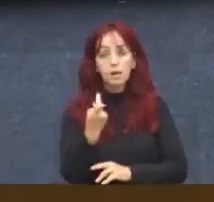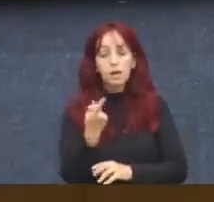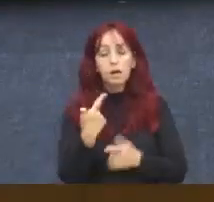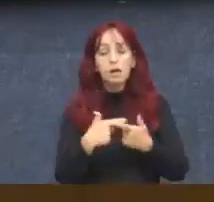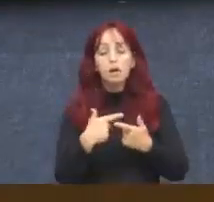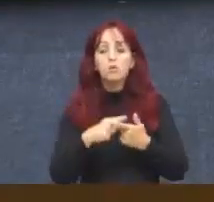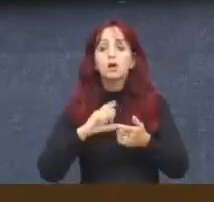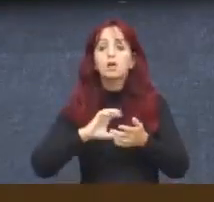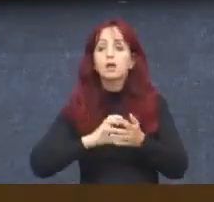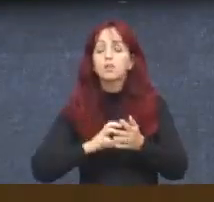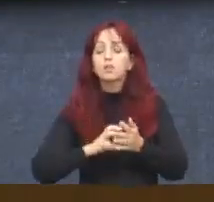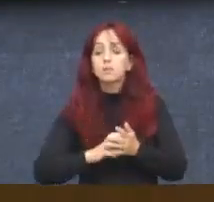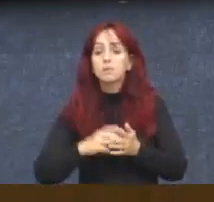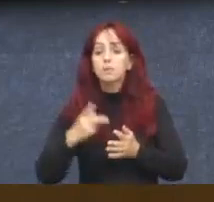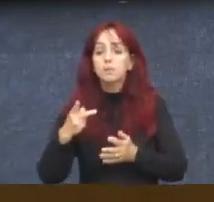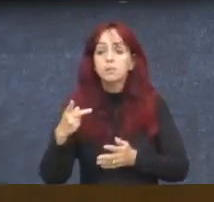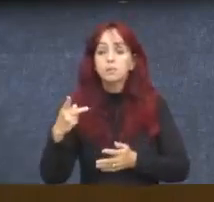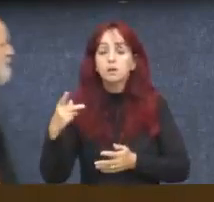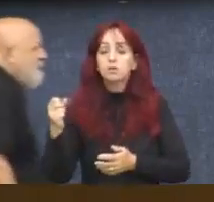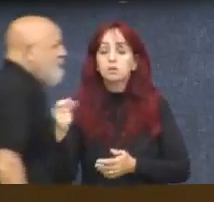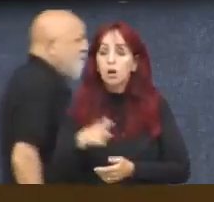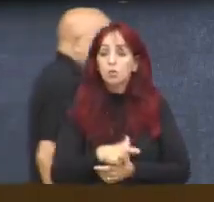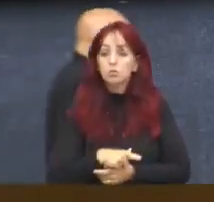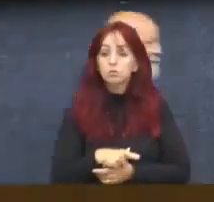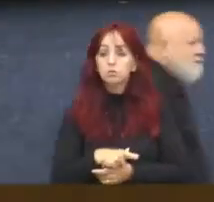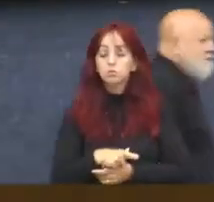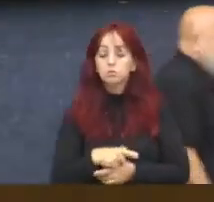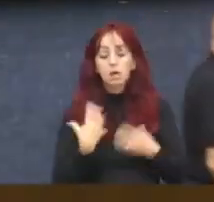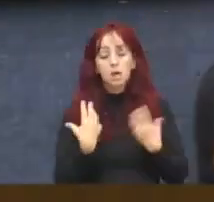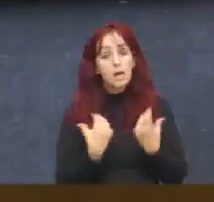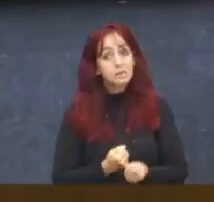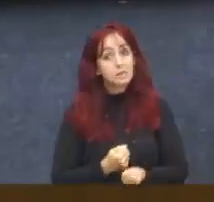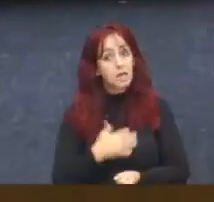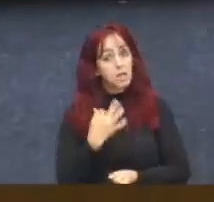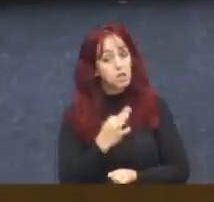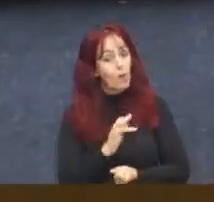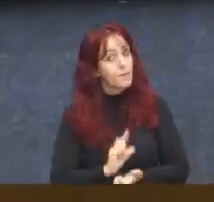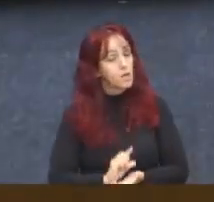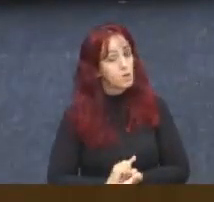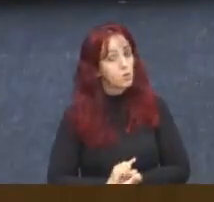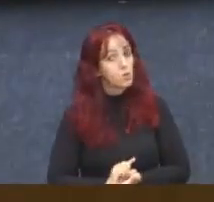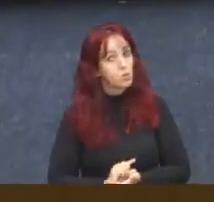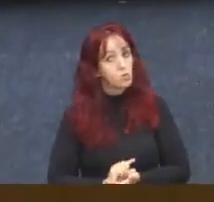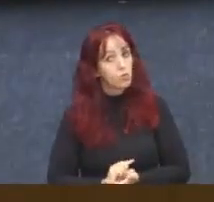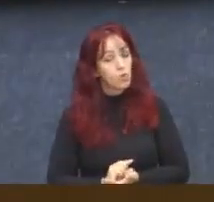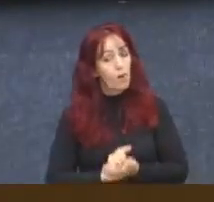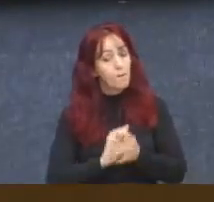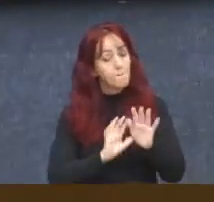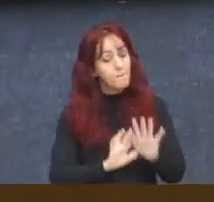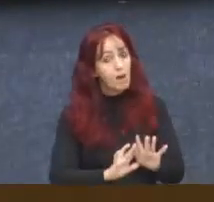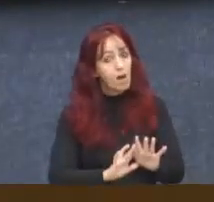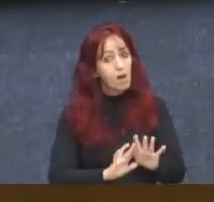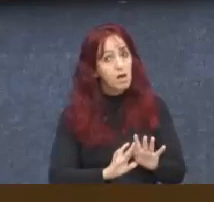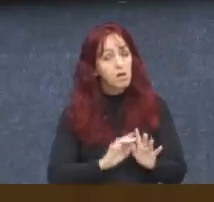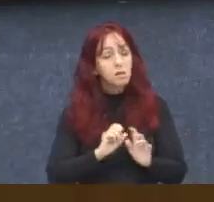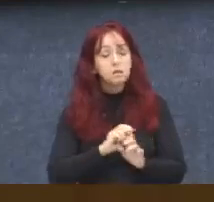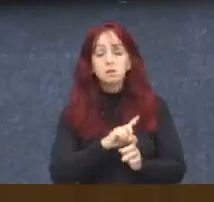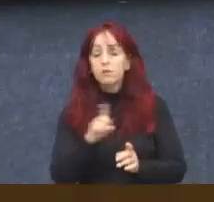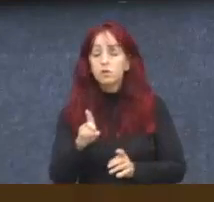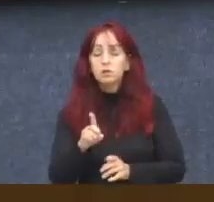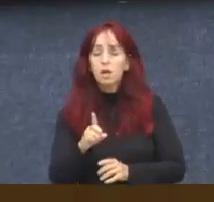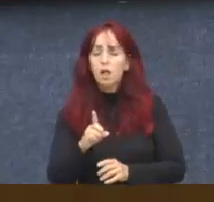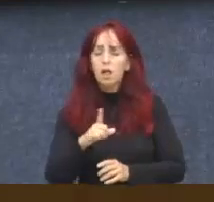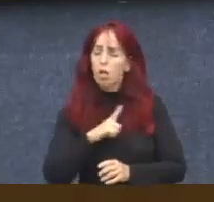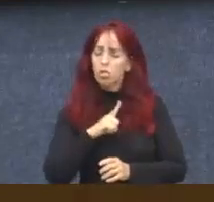PSOL. Aceita que dói menos, aceita que dói menos. Mas a grande questão é, se você não está